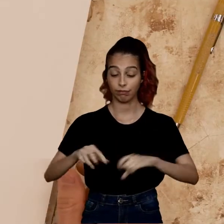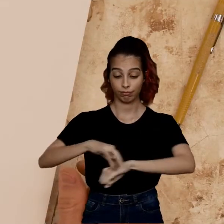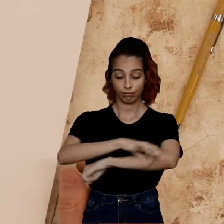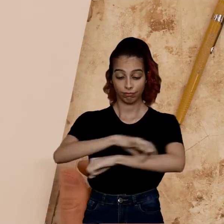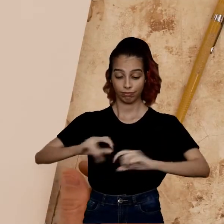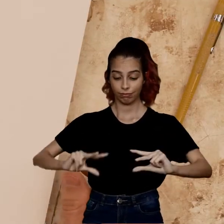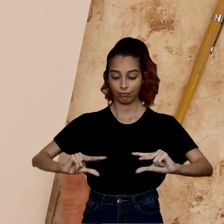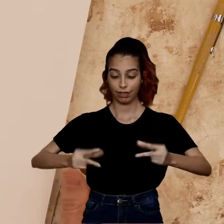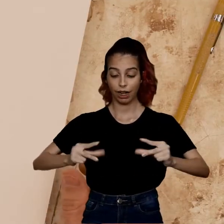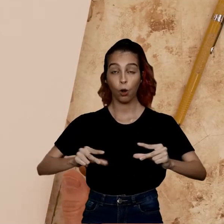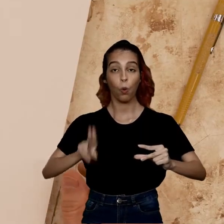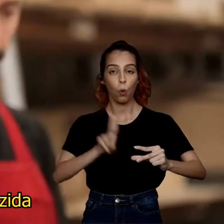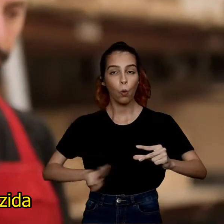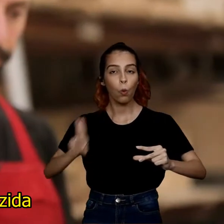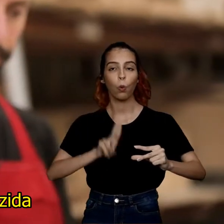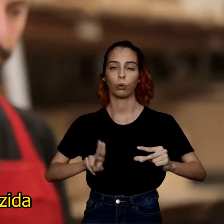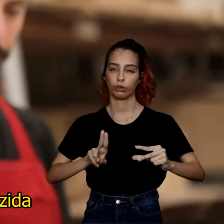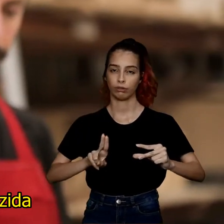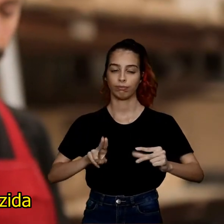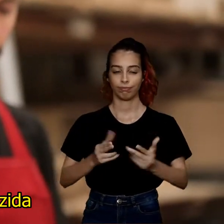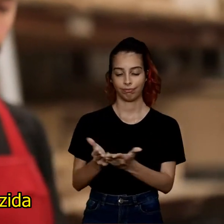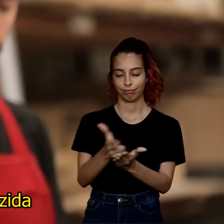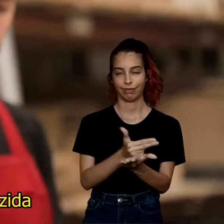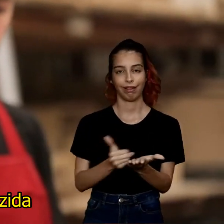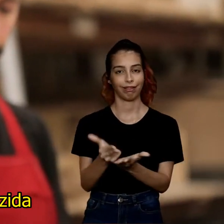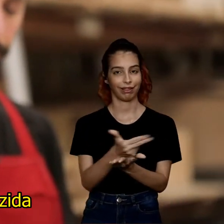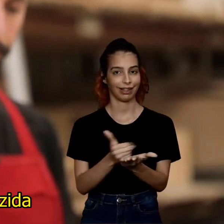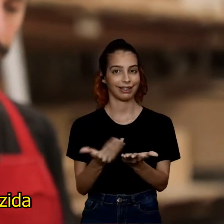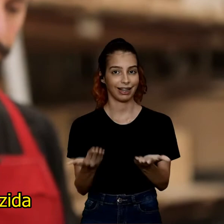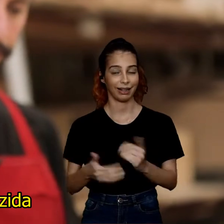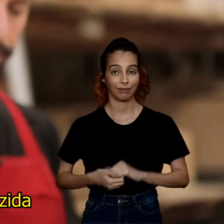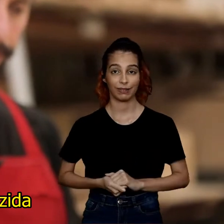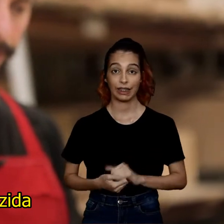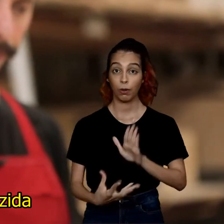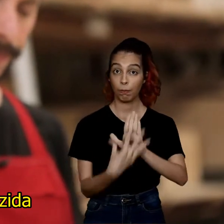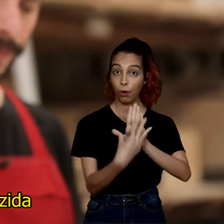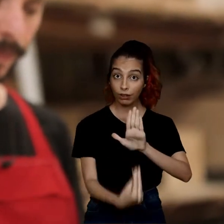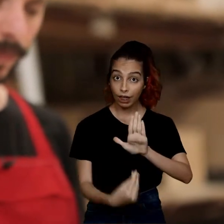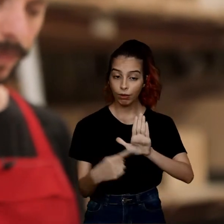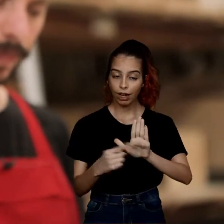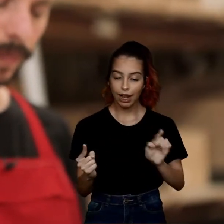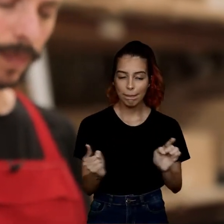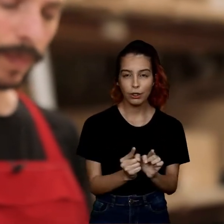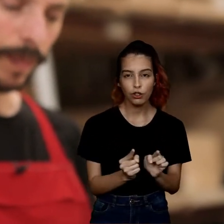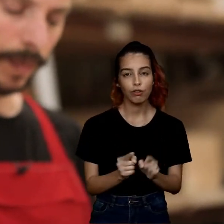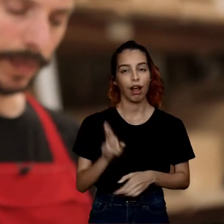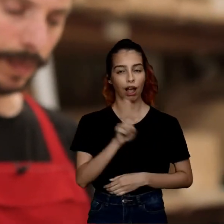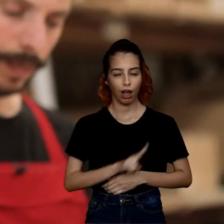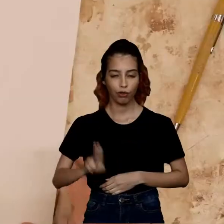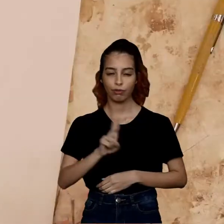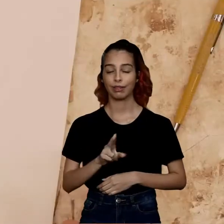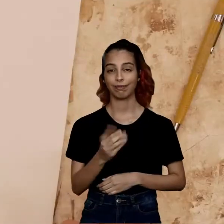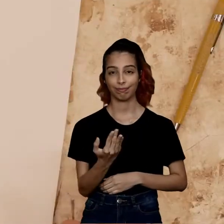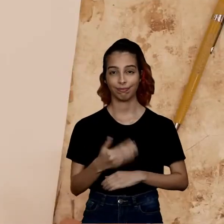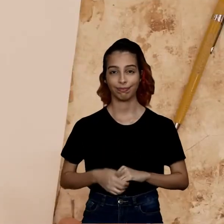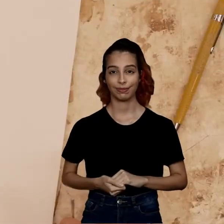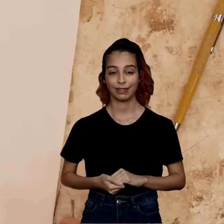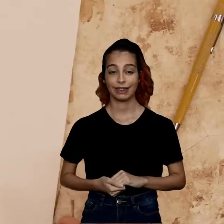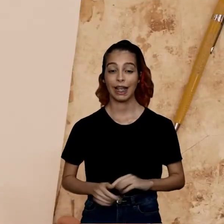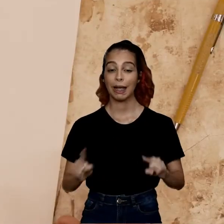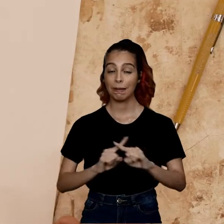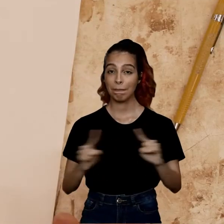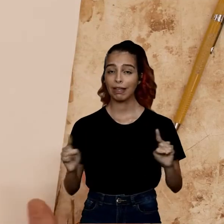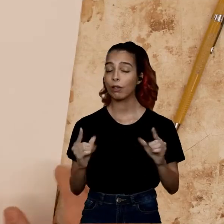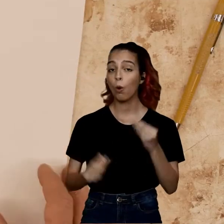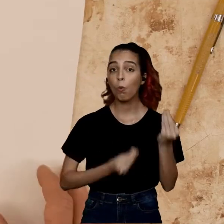a gente usa para desenhar. Como o modelo está em escala reduzida, a gente vai usar o escalímetro. O escalímetro que a gente vai